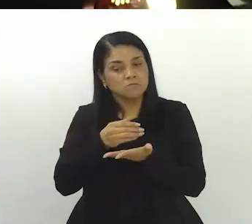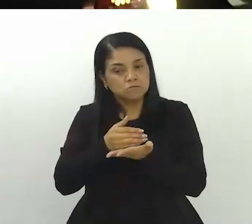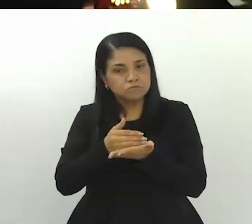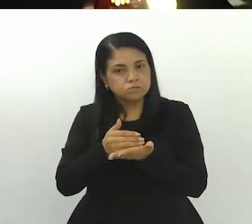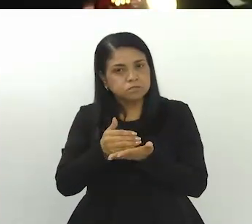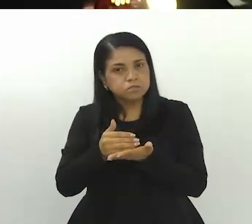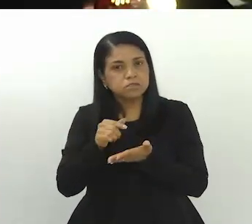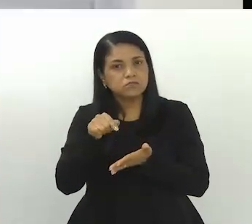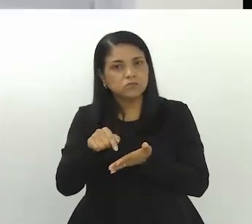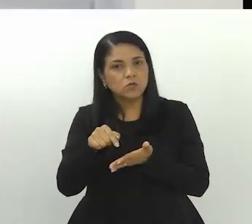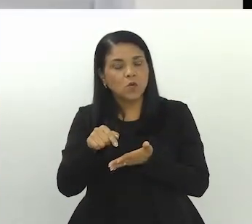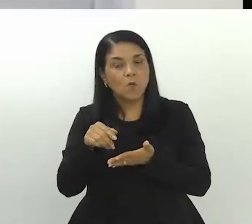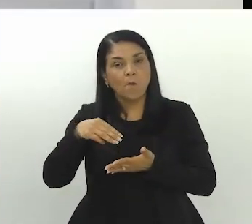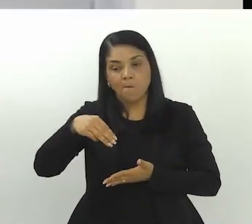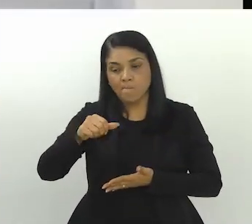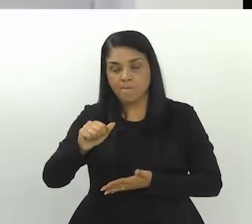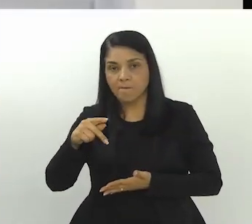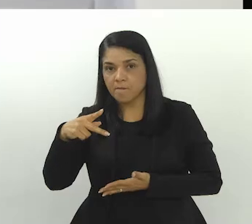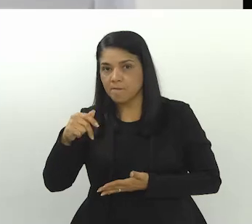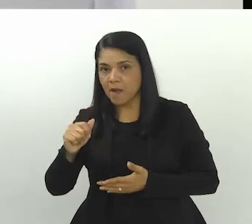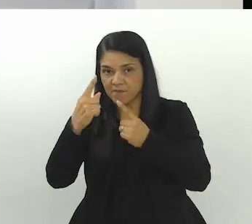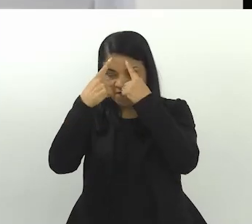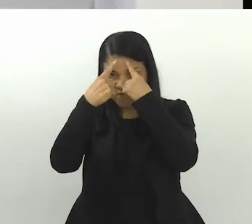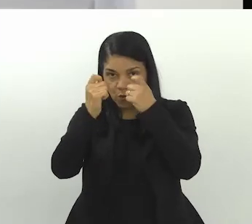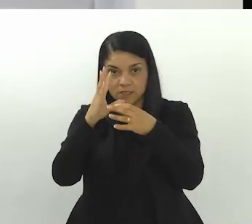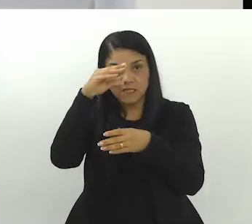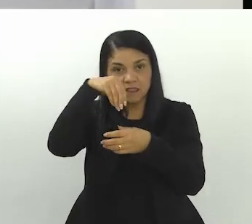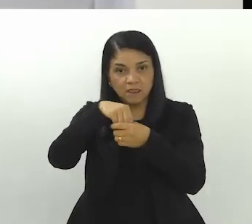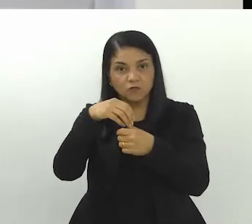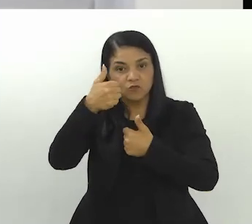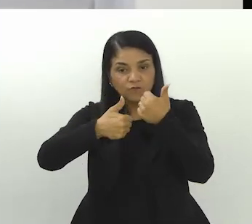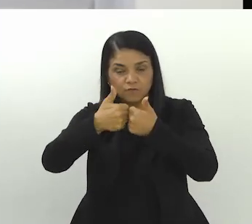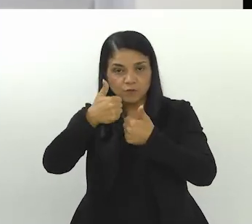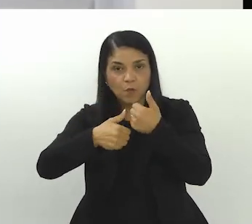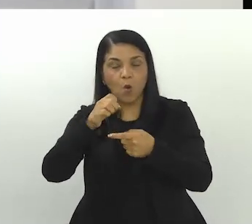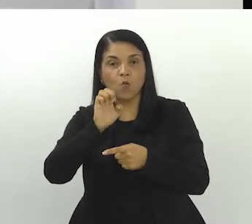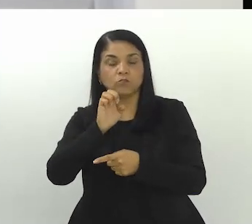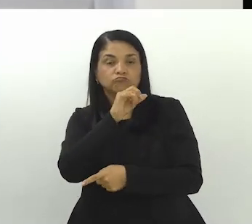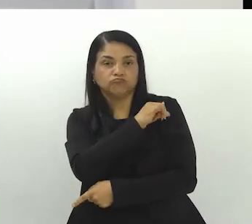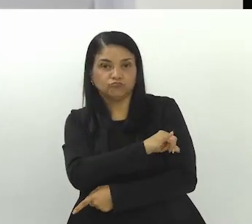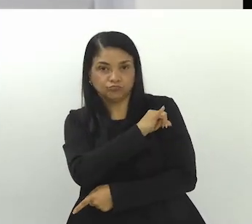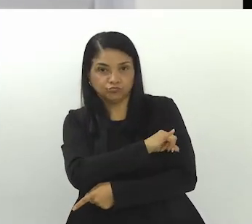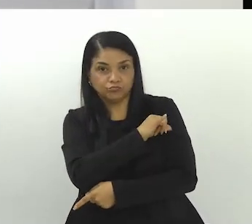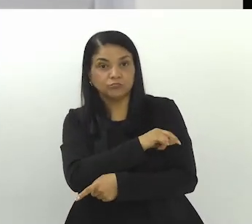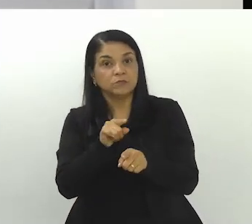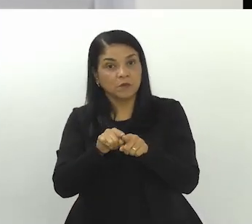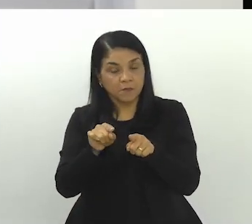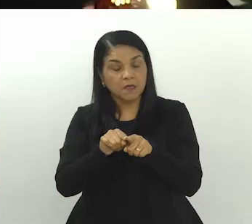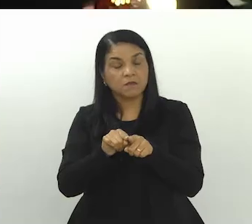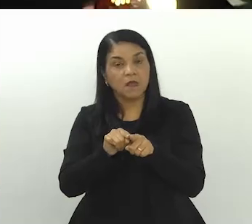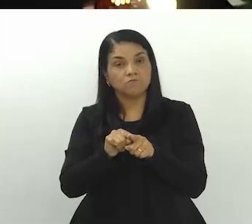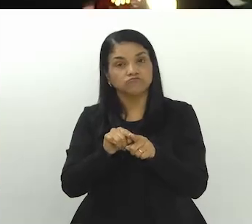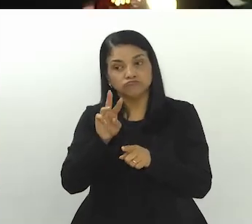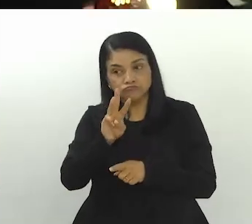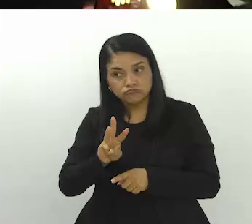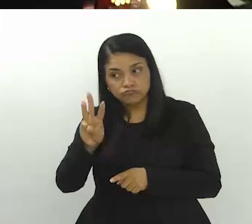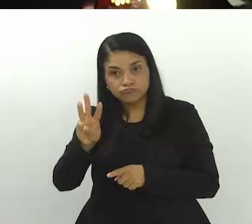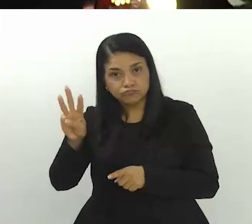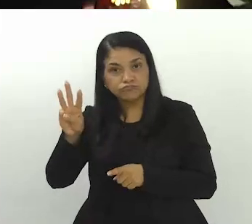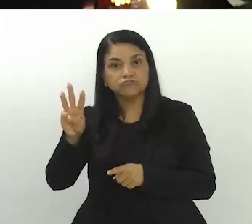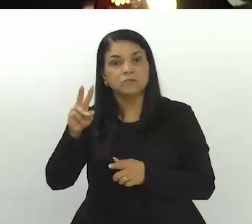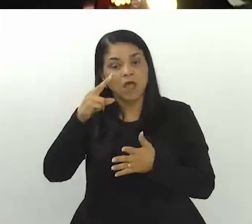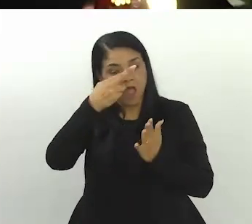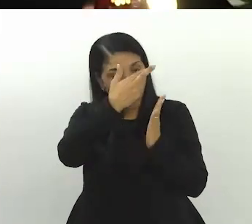partir daí, né, foi criado um mapa de violências do futebol aqui no Rio de Janeiro, que está inclusive disponível